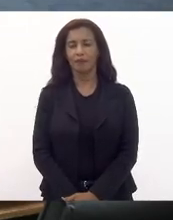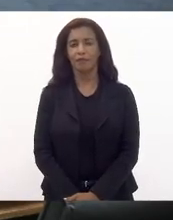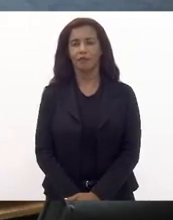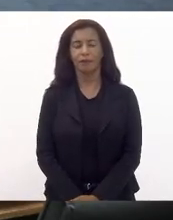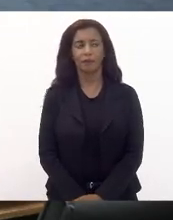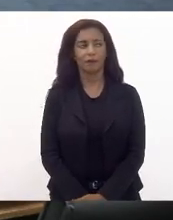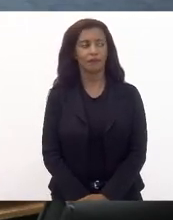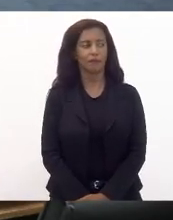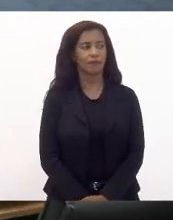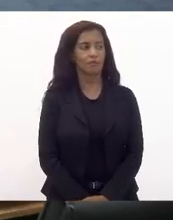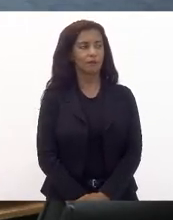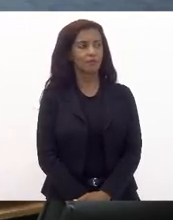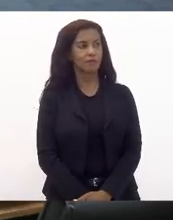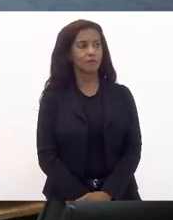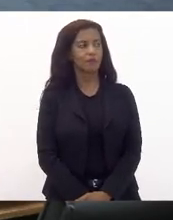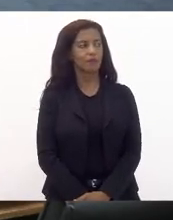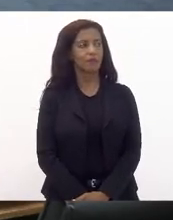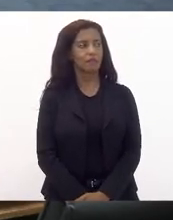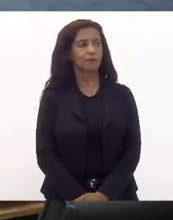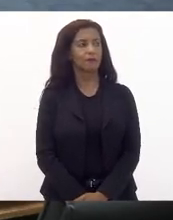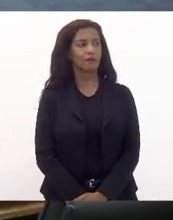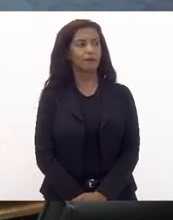E aí